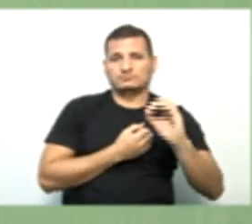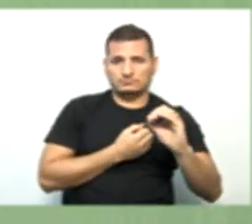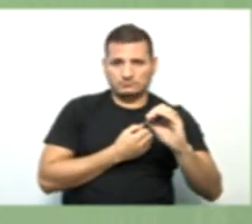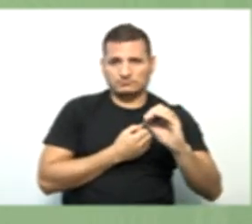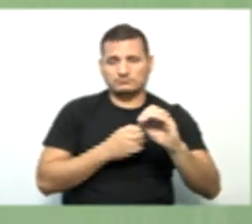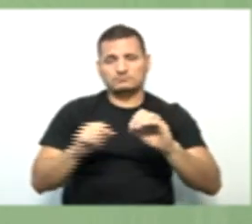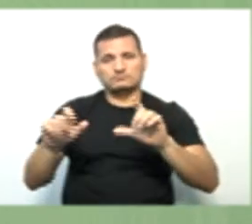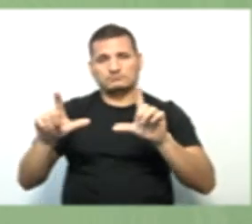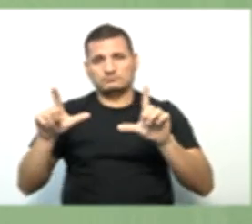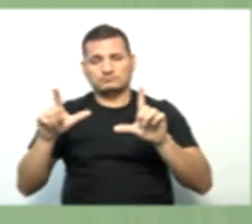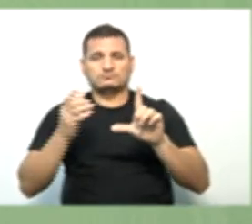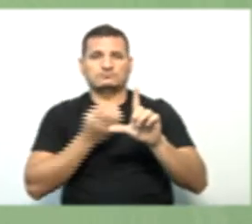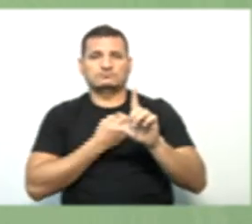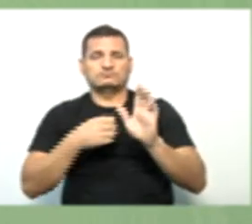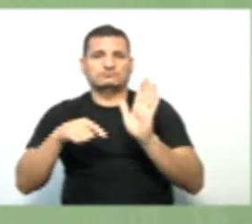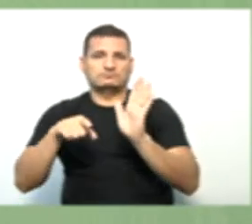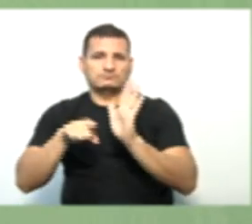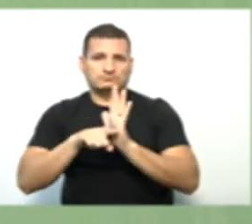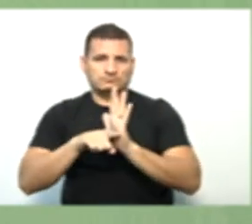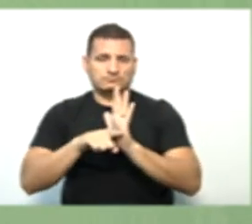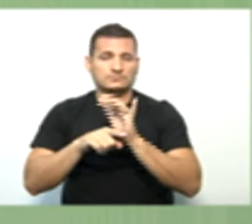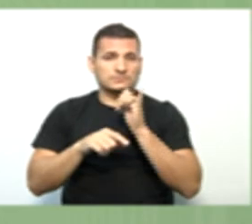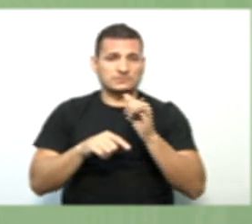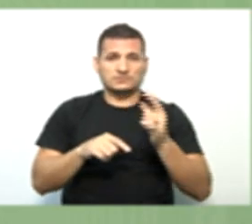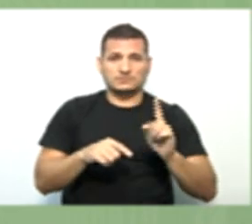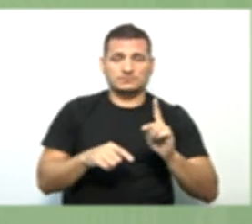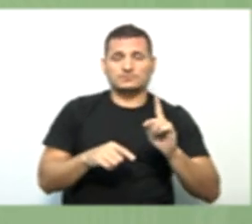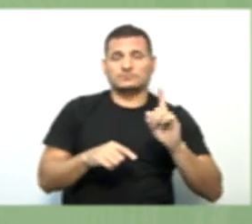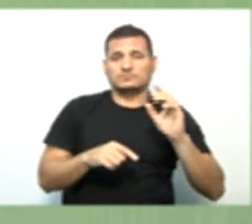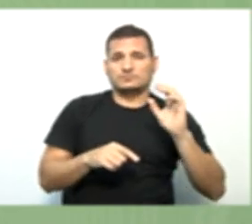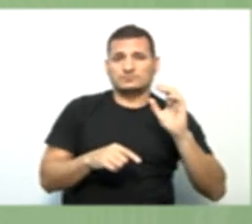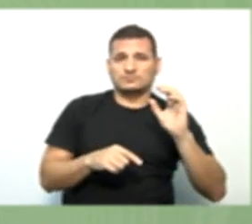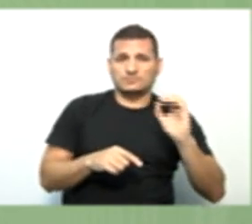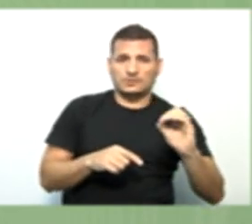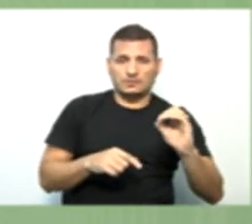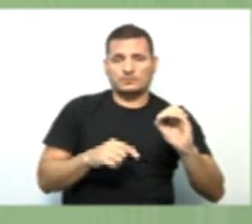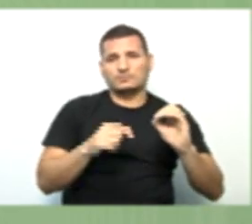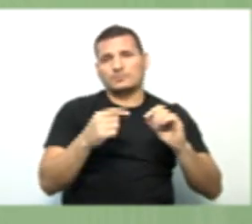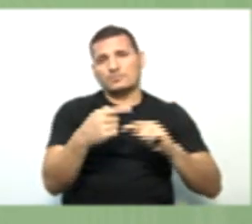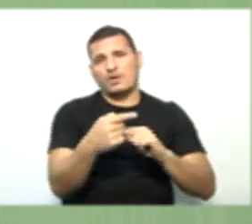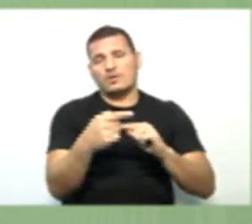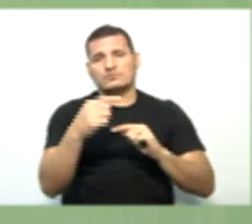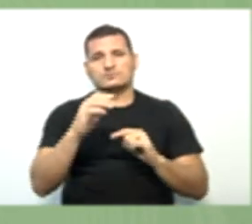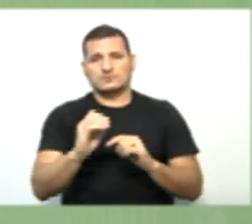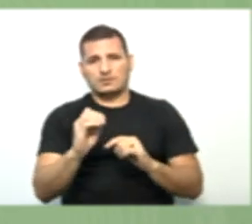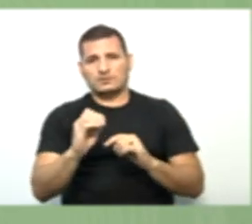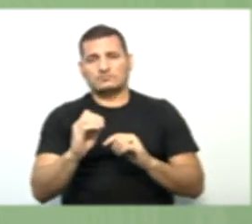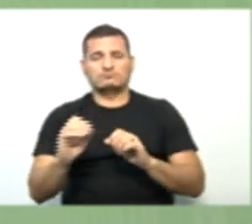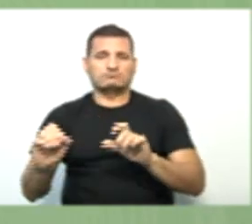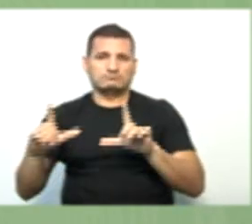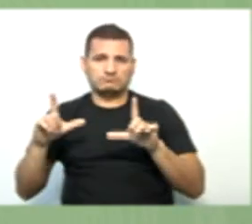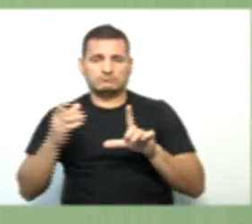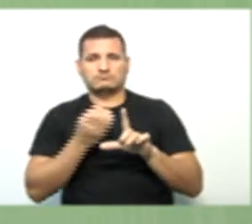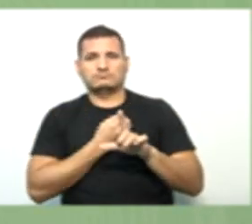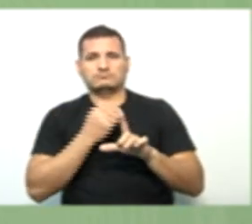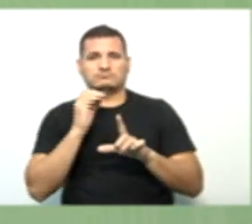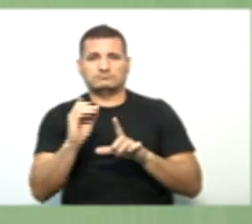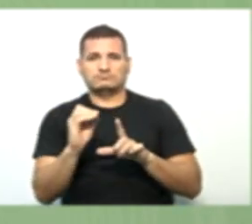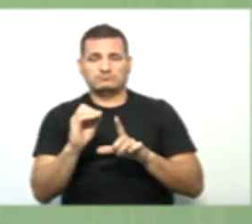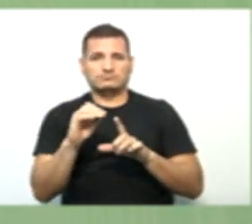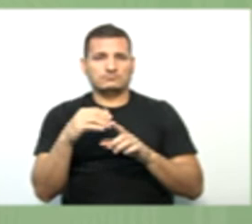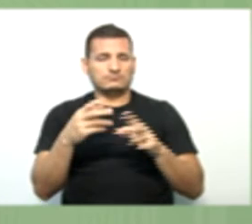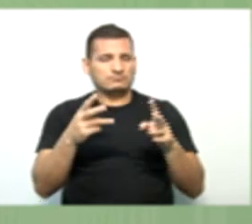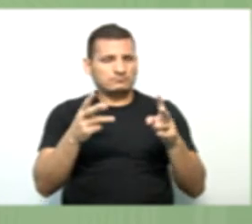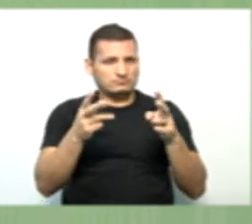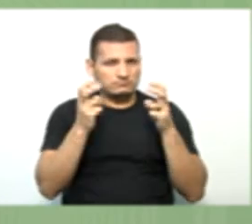número é negativo. Se não, se o número for igual a 0, ele vai imprimir que o número digitado é 0. Então, percebam que eu